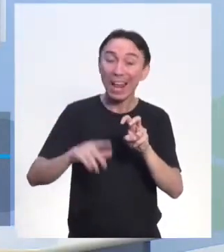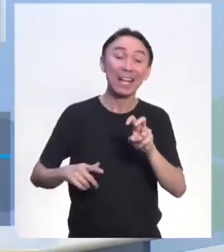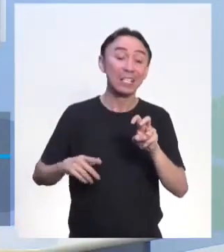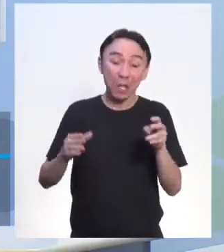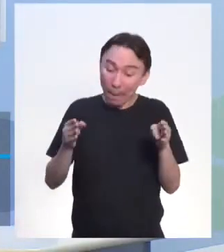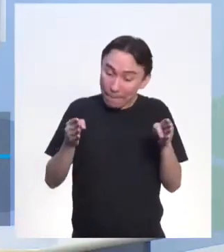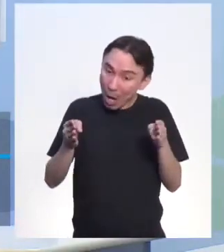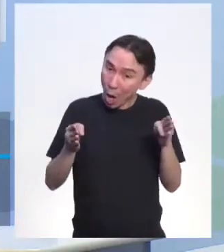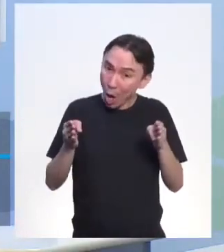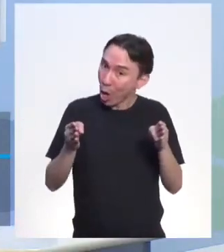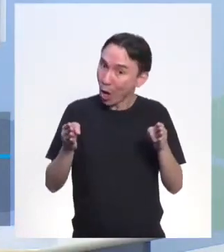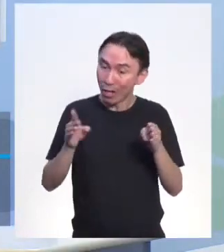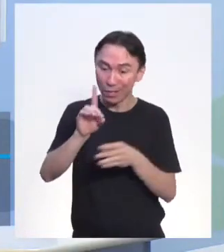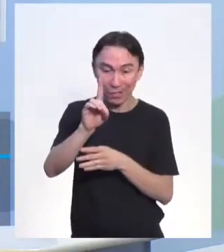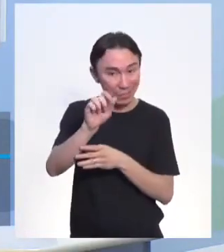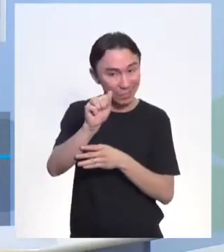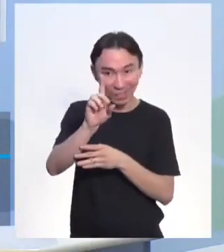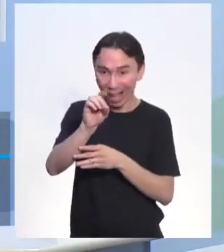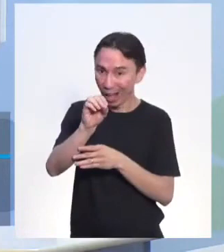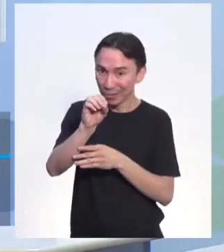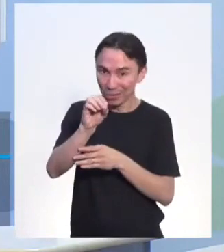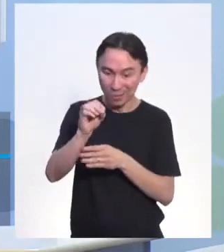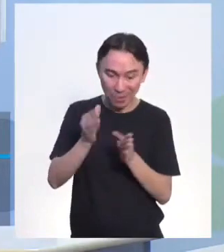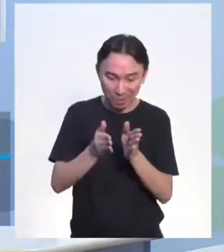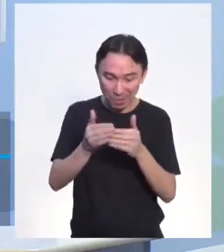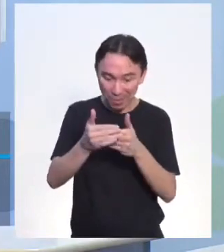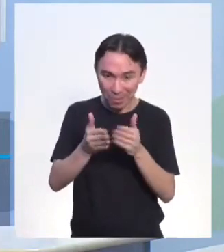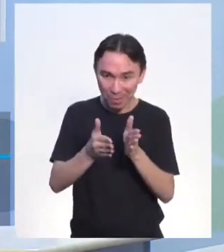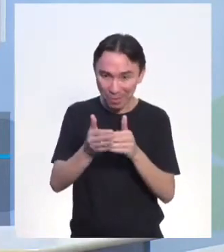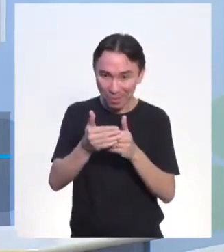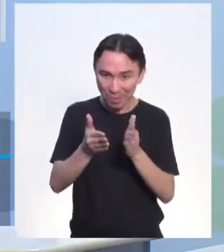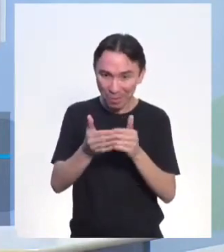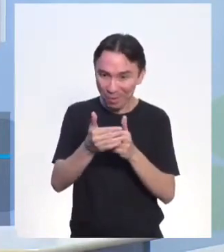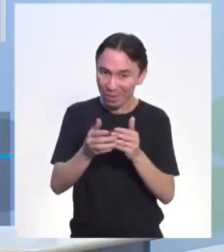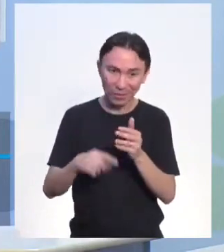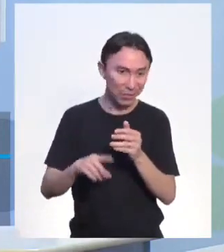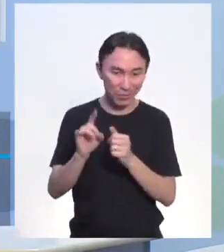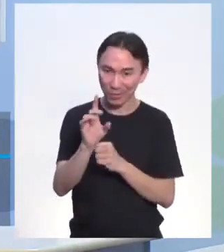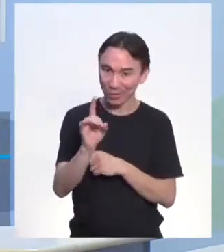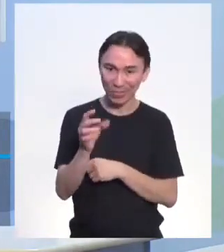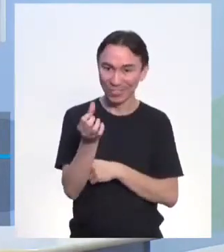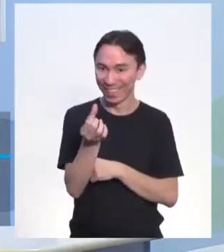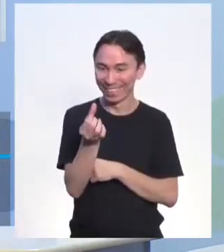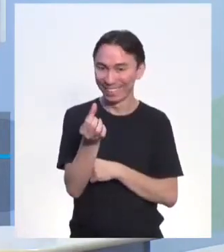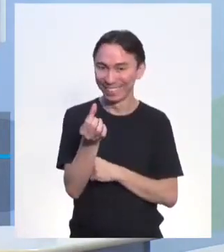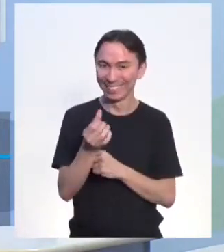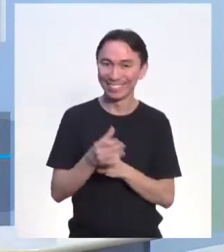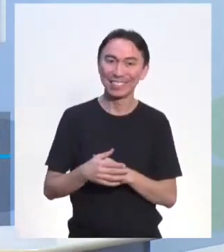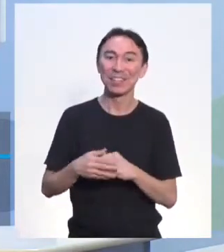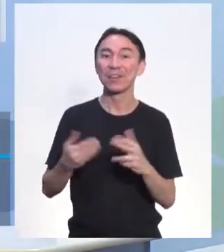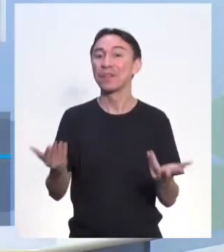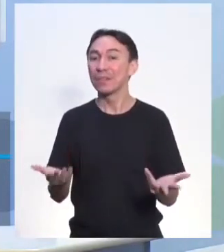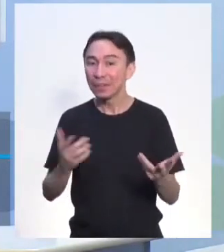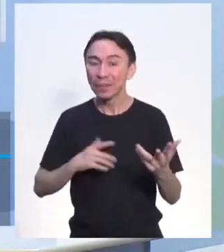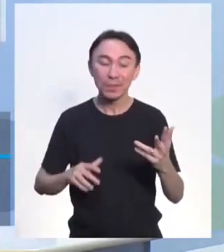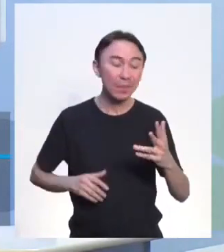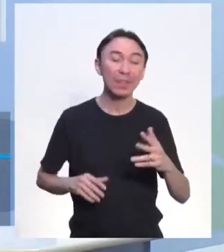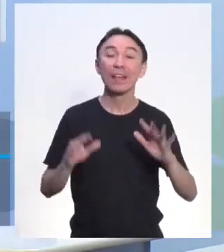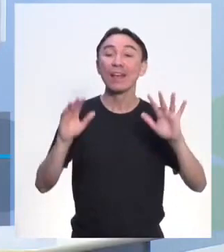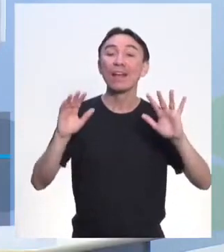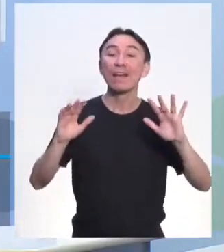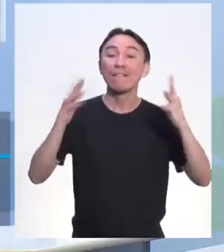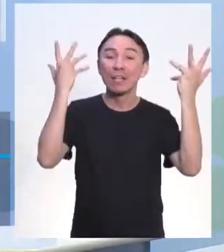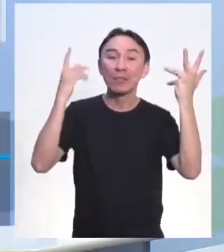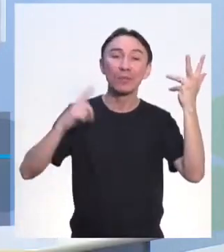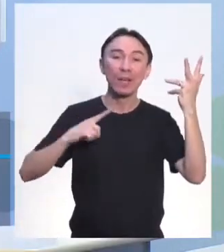espaço, a gente só tem essas duas opções. Então, o nosso evento é o quê? Um número maior ou igual a 5. Vou